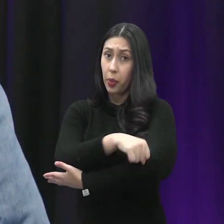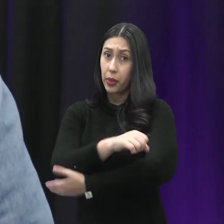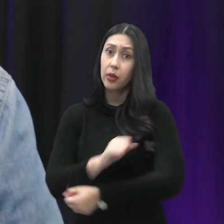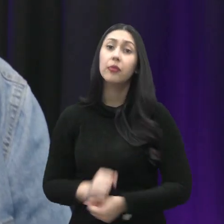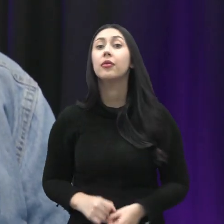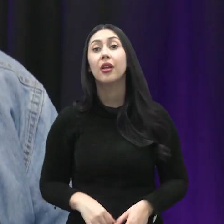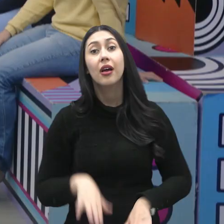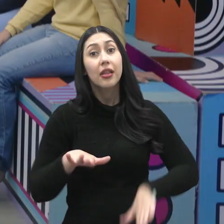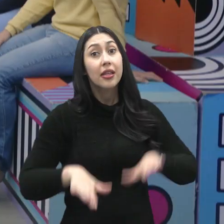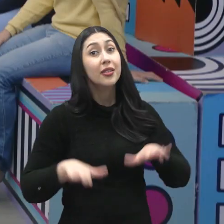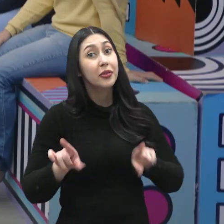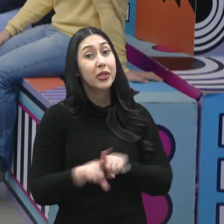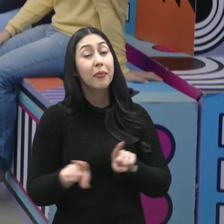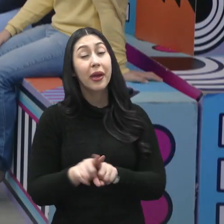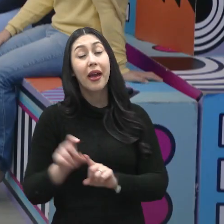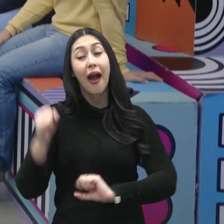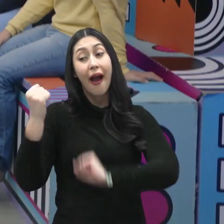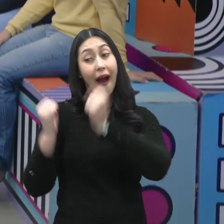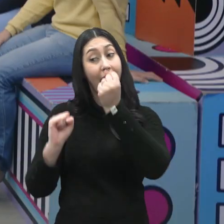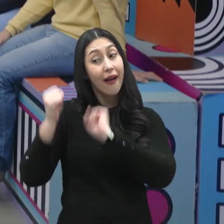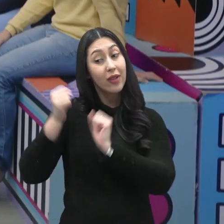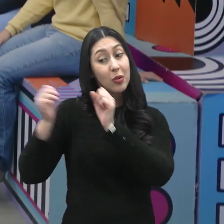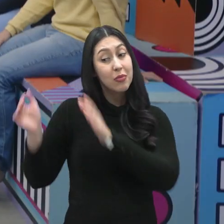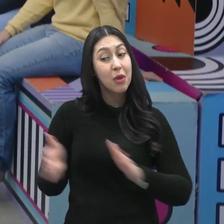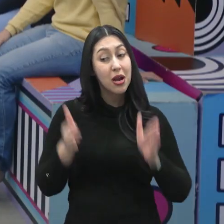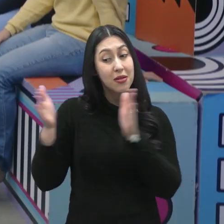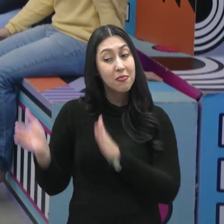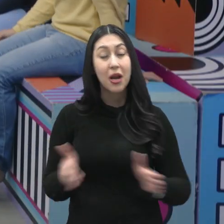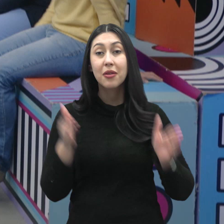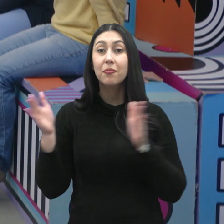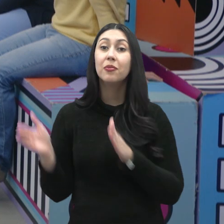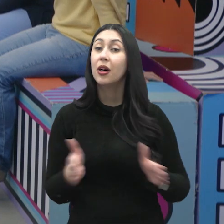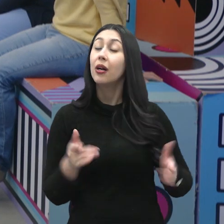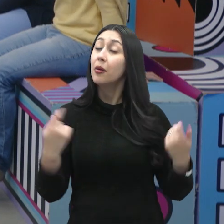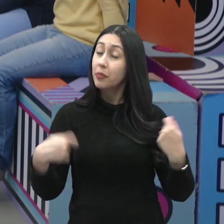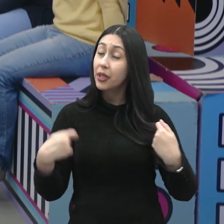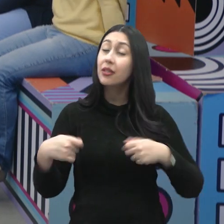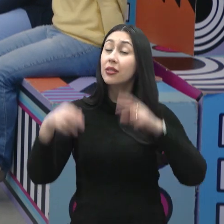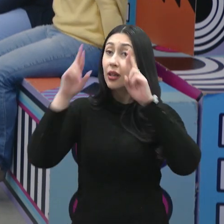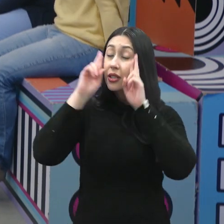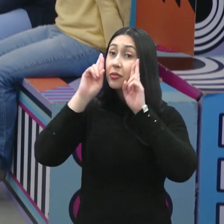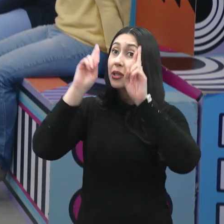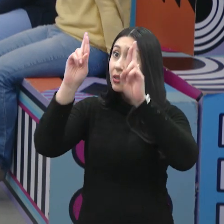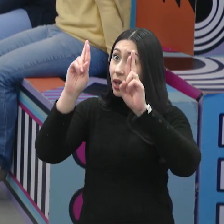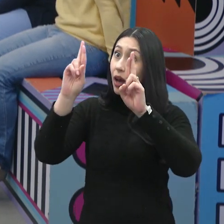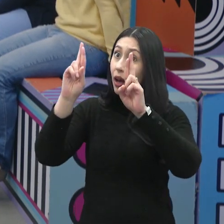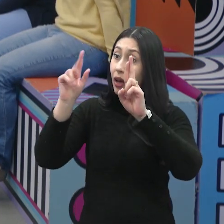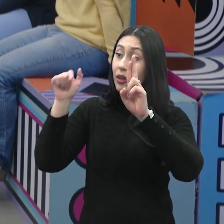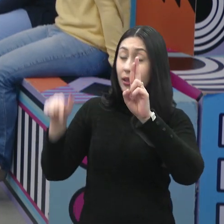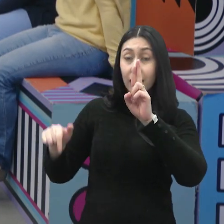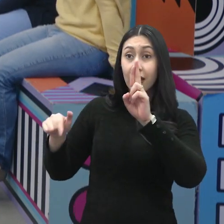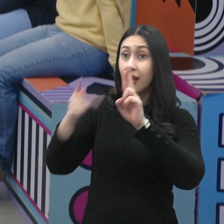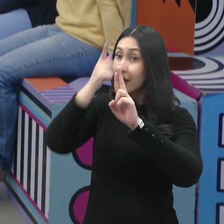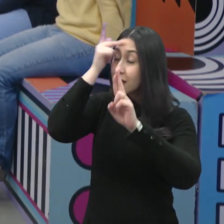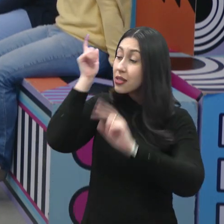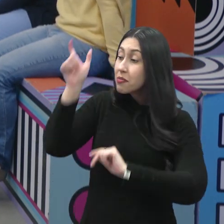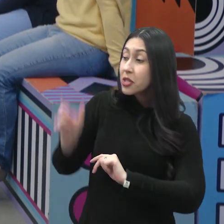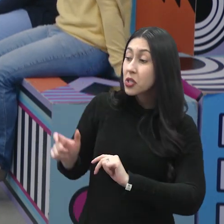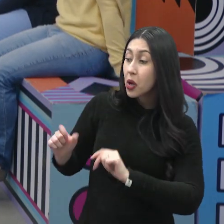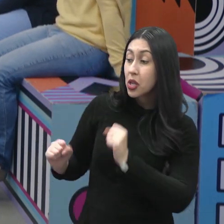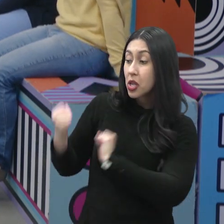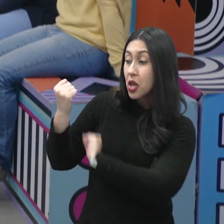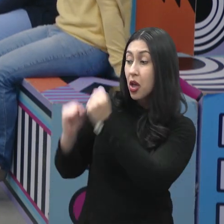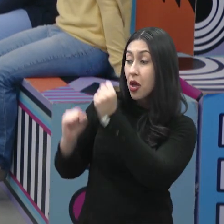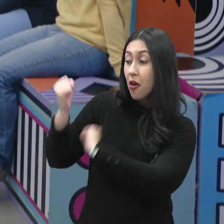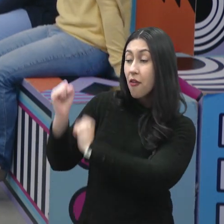Nem só quem tem a boneca também, mas quem está fabricando as bonecas. Que a gente tem que respeitar as cegonhas, que é denominada as pessoas que fabricam